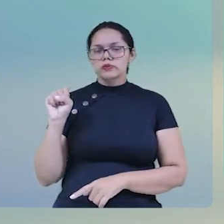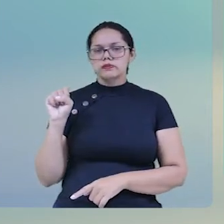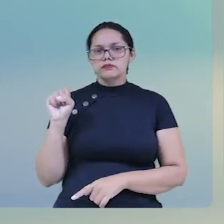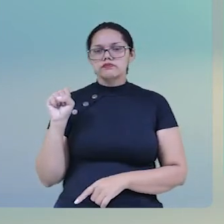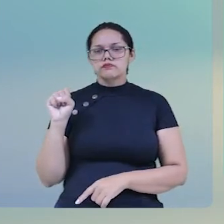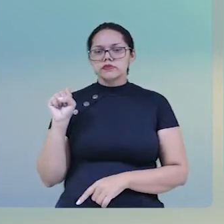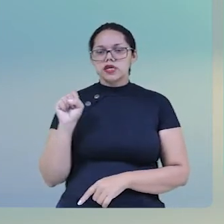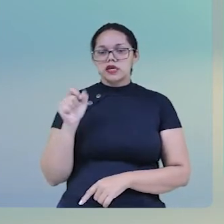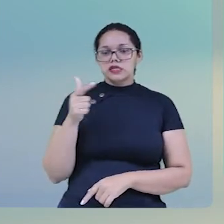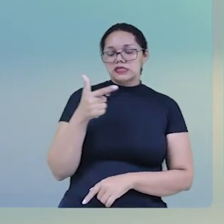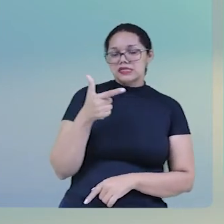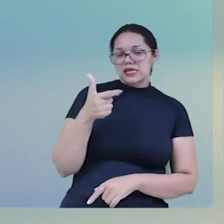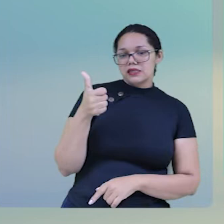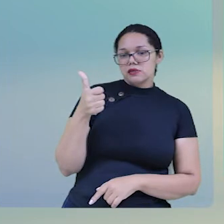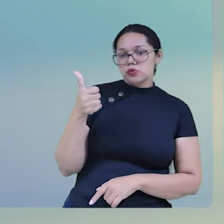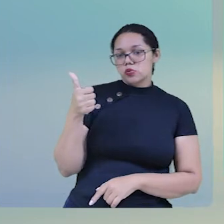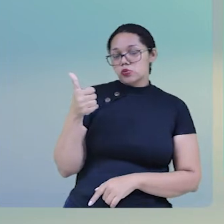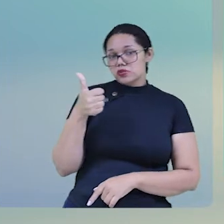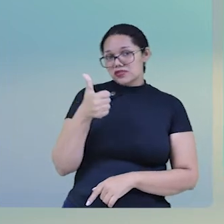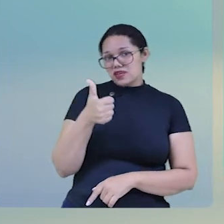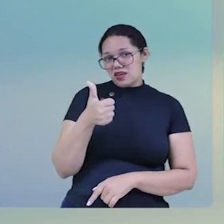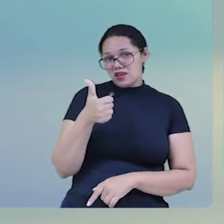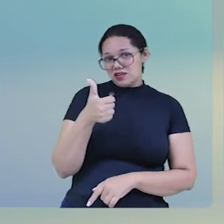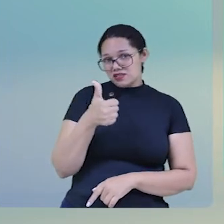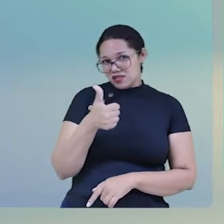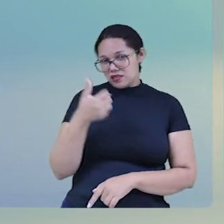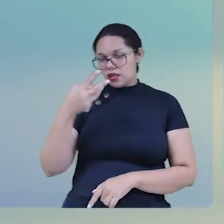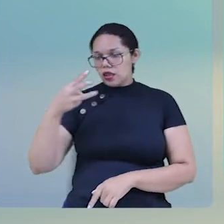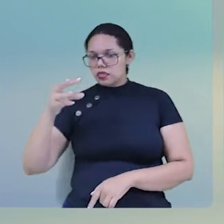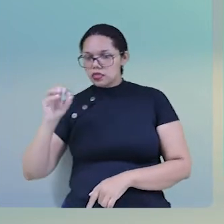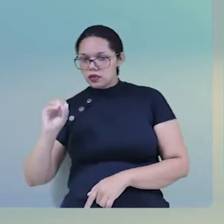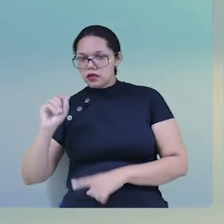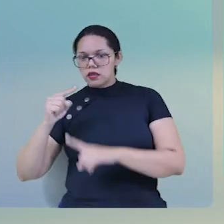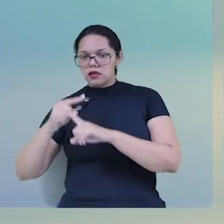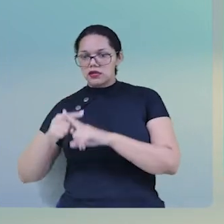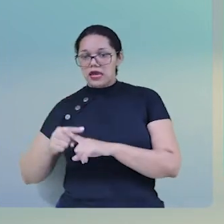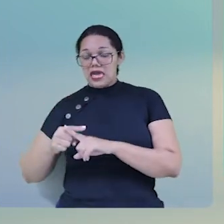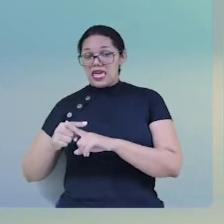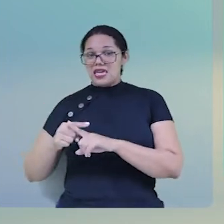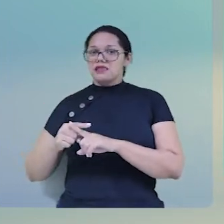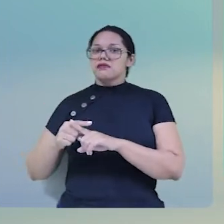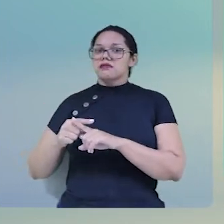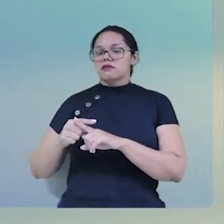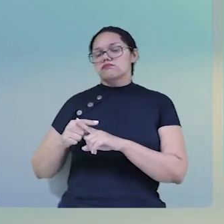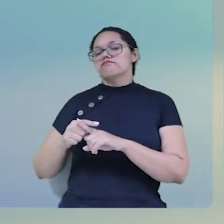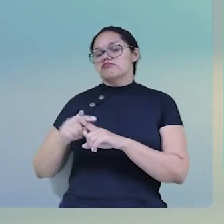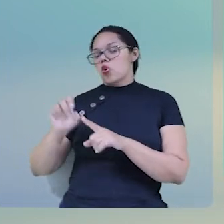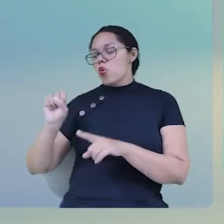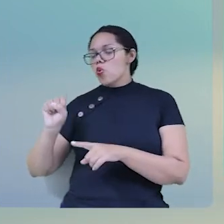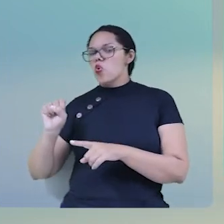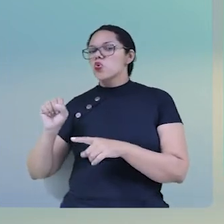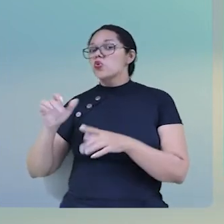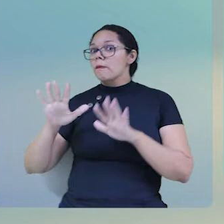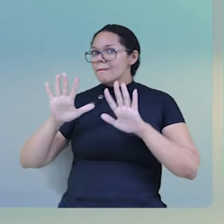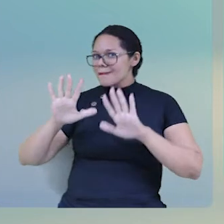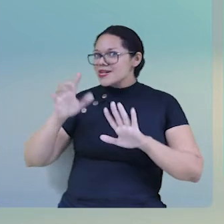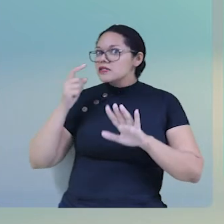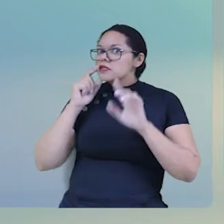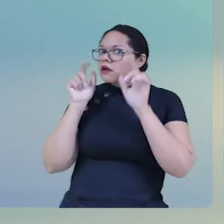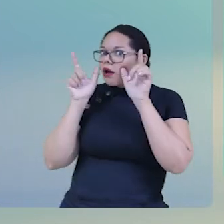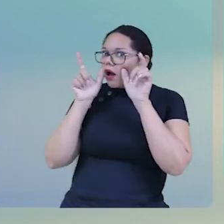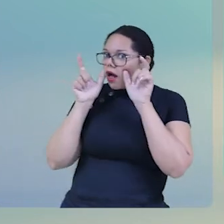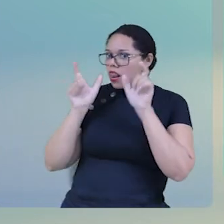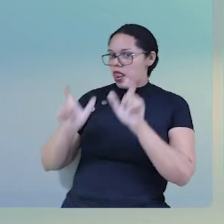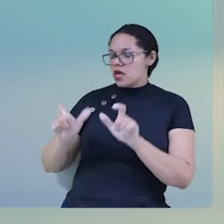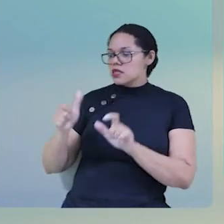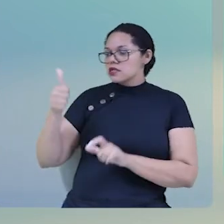entre 130/85 a 139/89, e a partir de 14/9 ou 140/9, nós já dizemos que